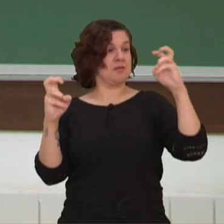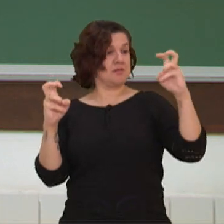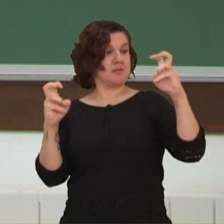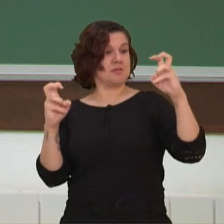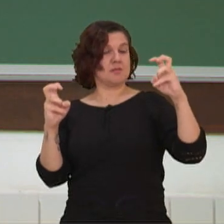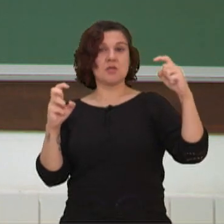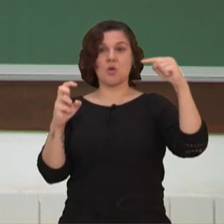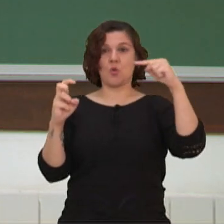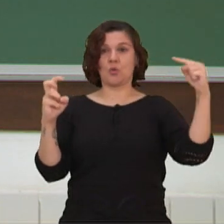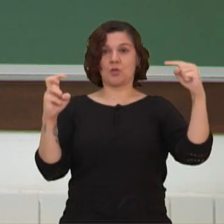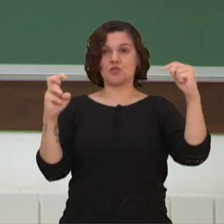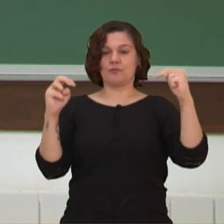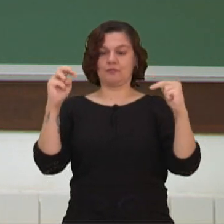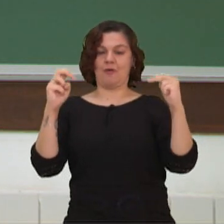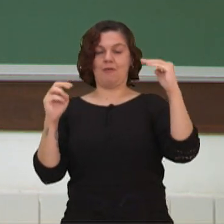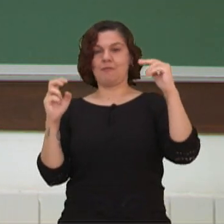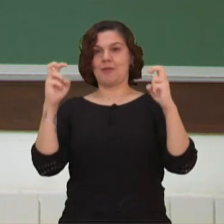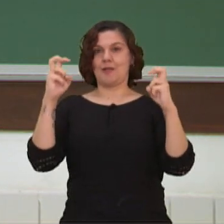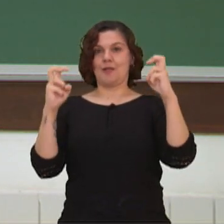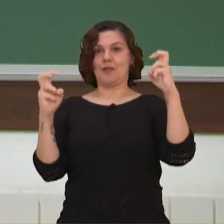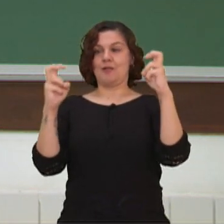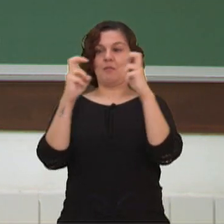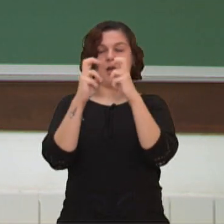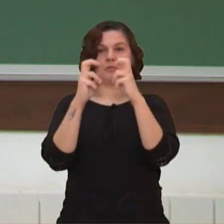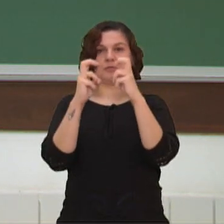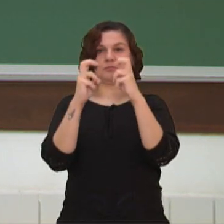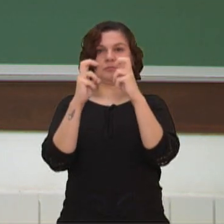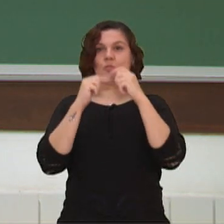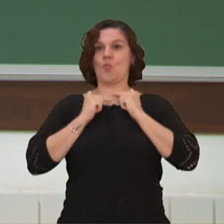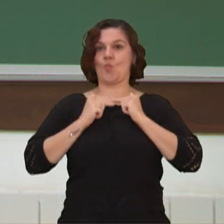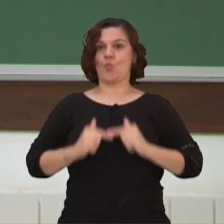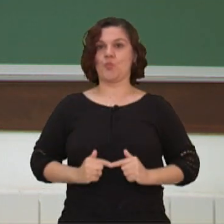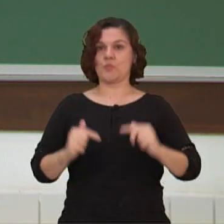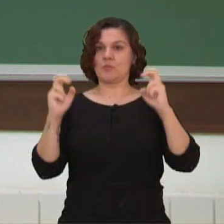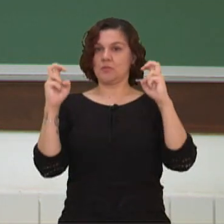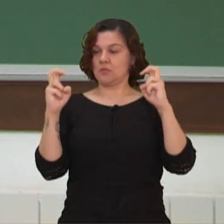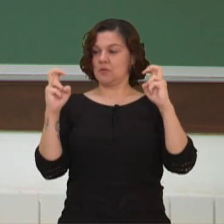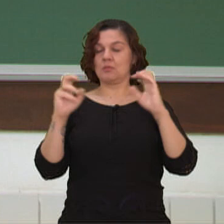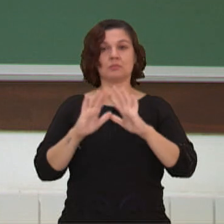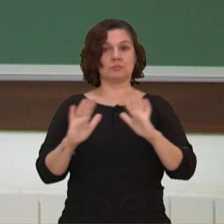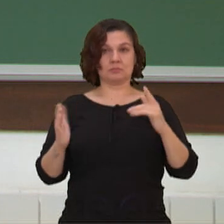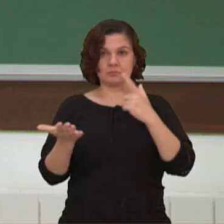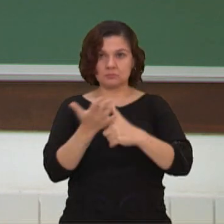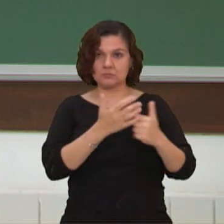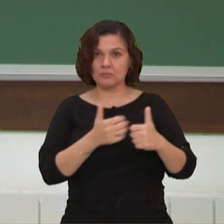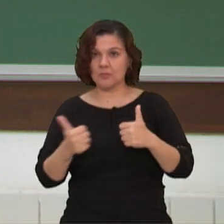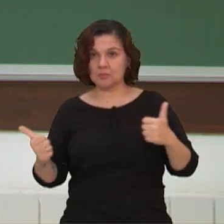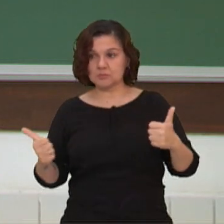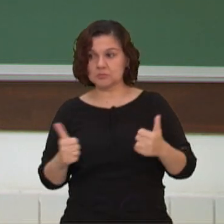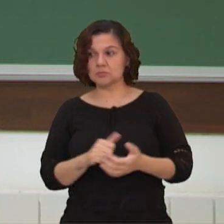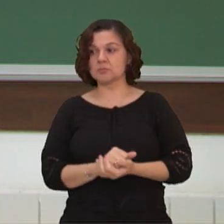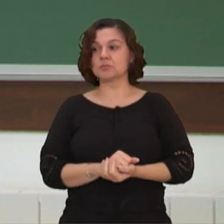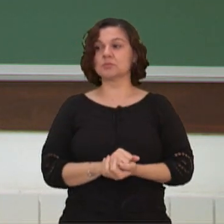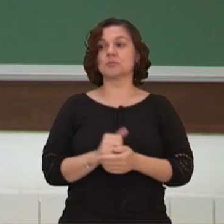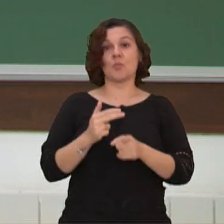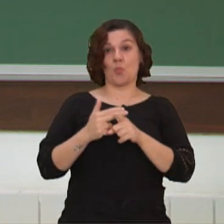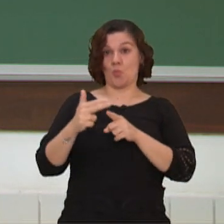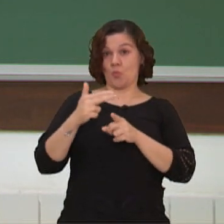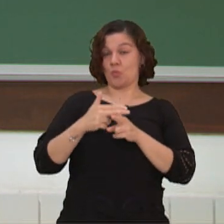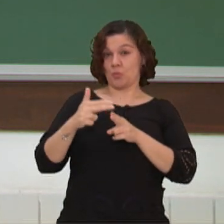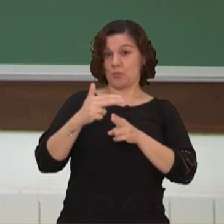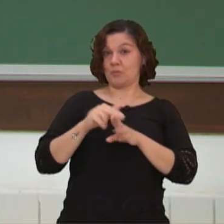O sistema está equilibrado, o átomo estará neutro. Combinado? 6 cargas